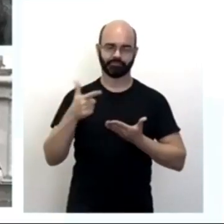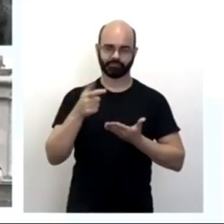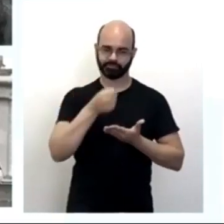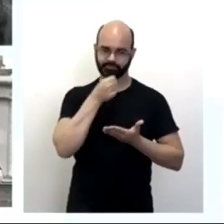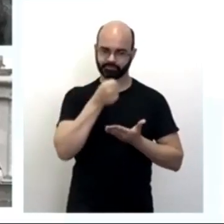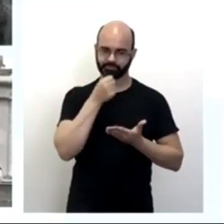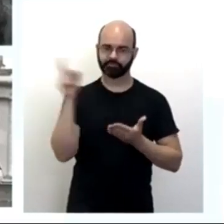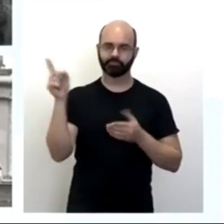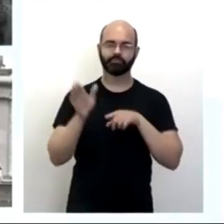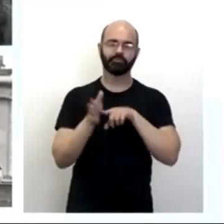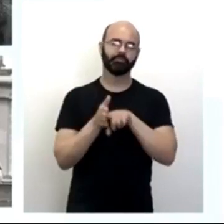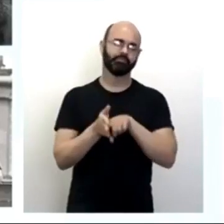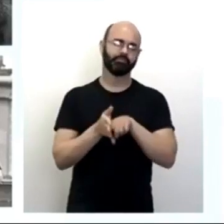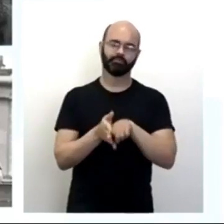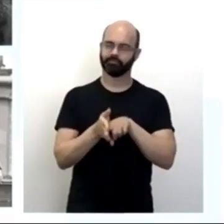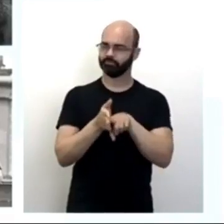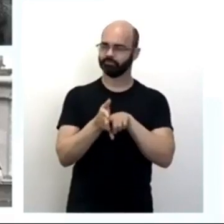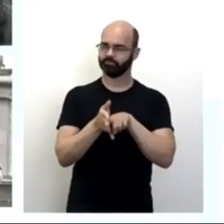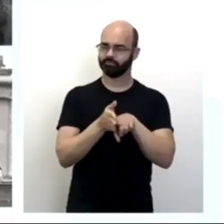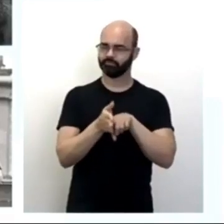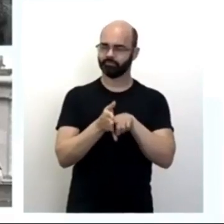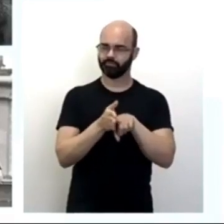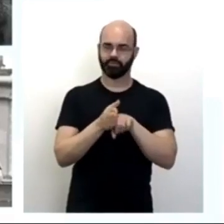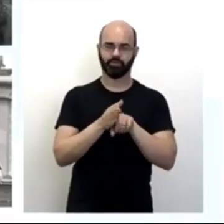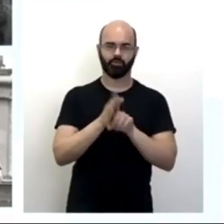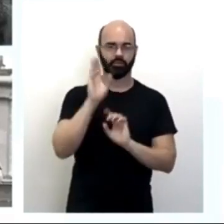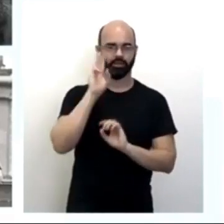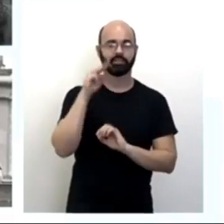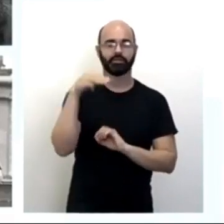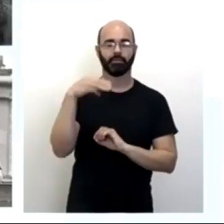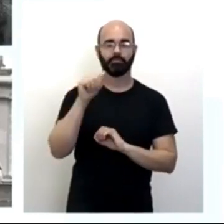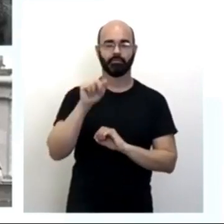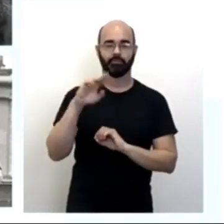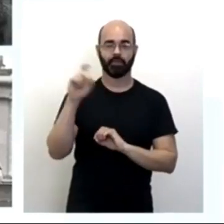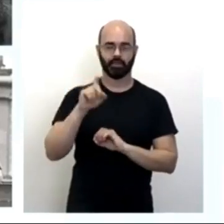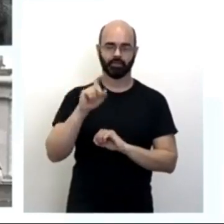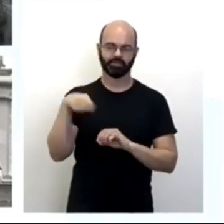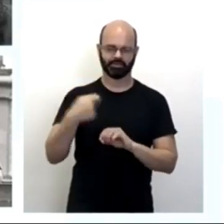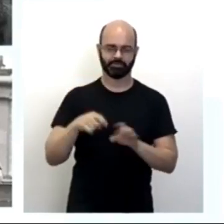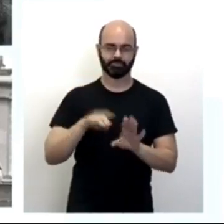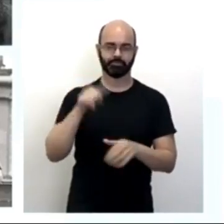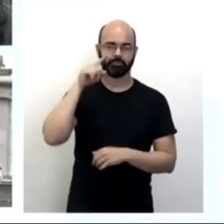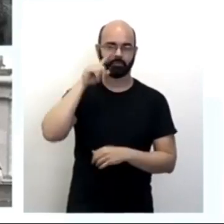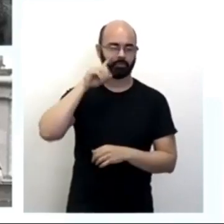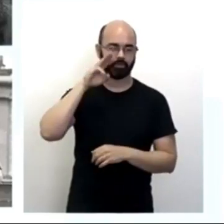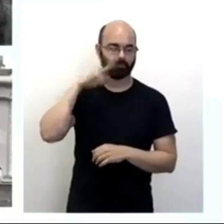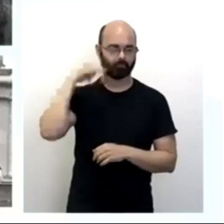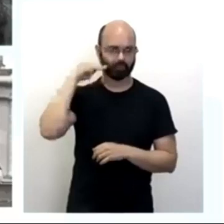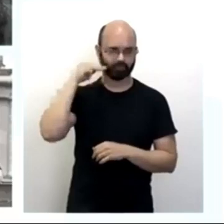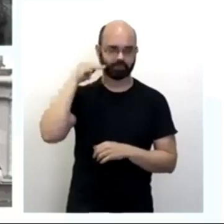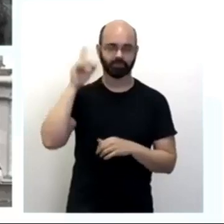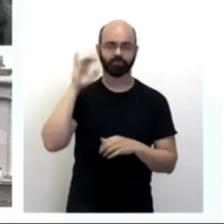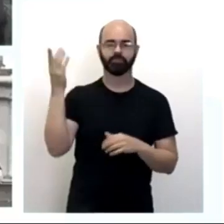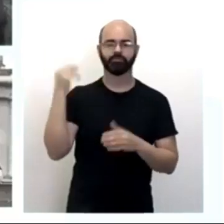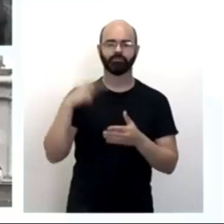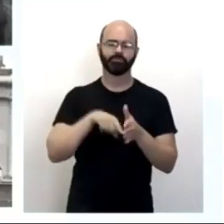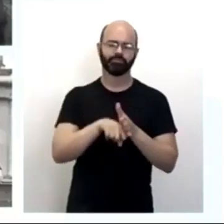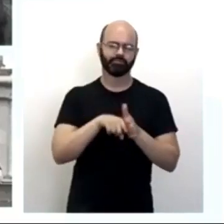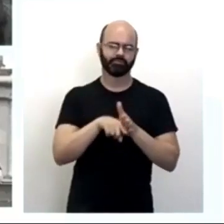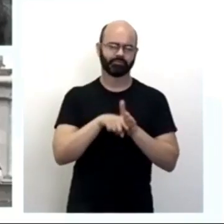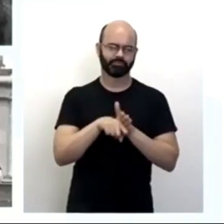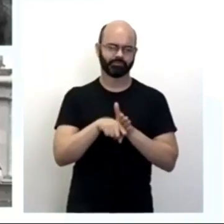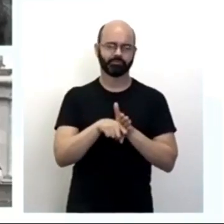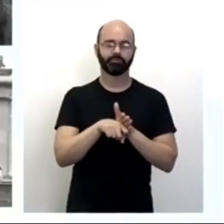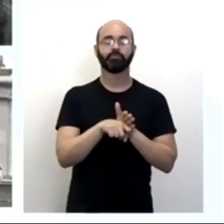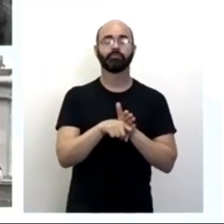fez um estudo da história e ele percebeu que a história, ela tinha um ethos, ela tinha